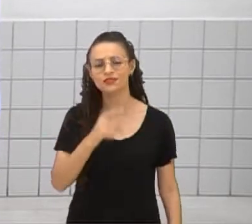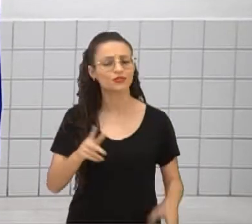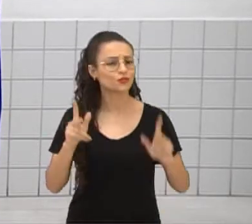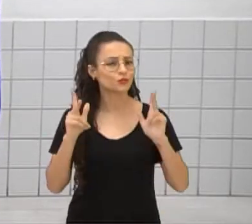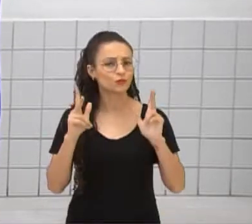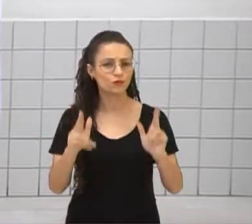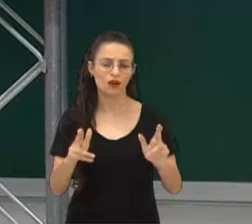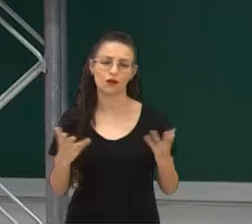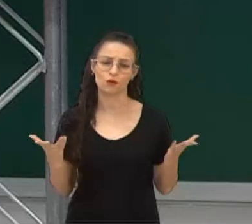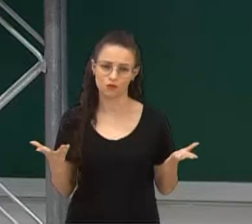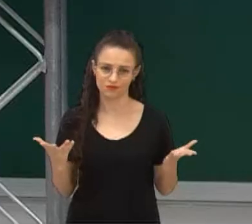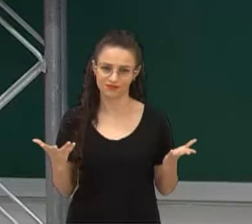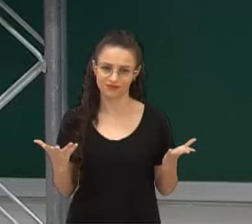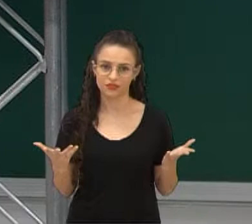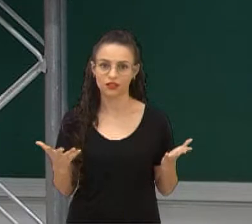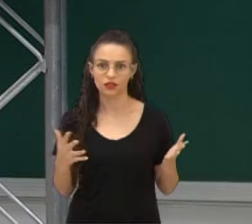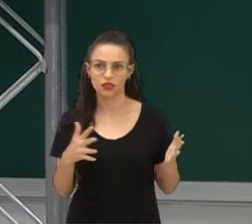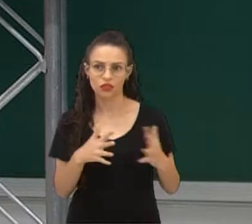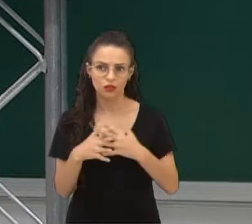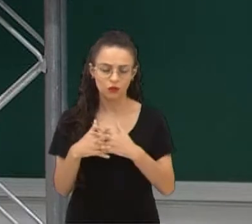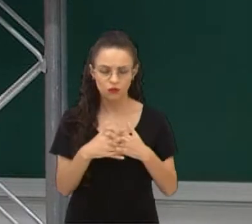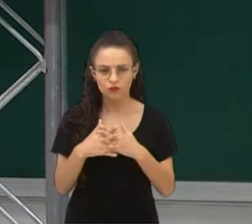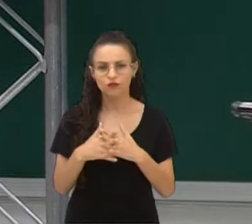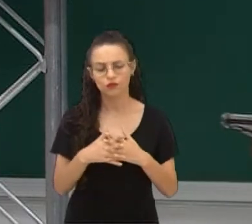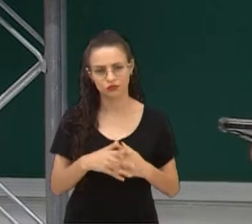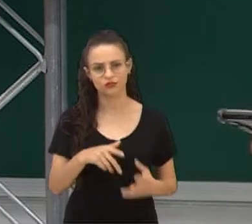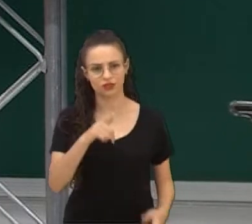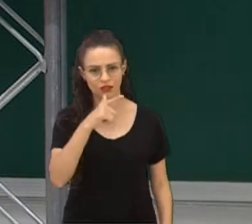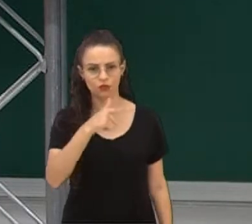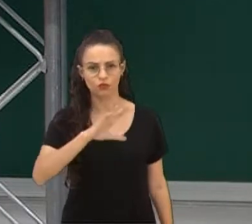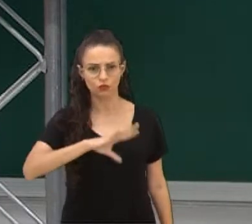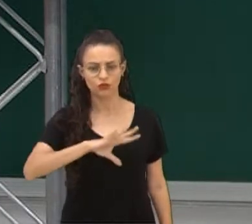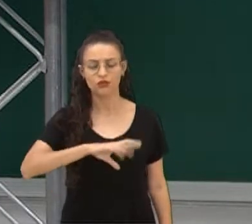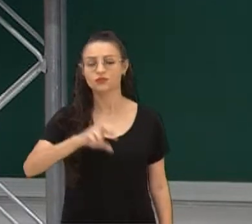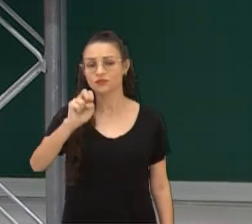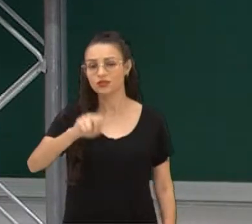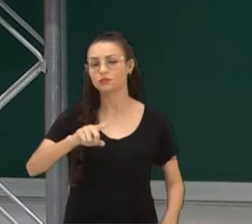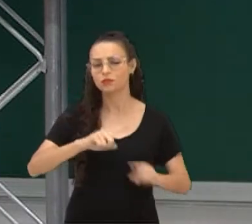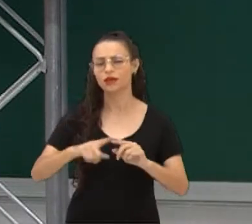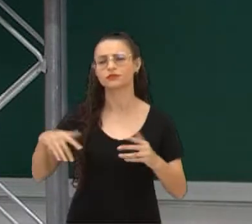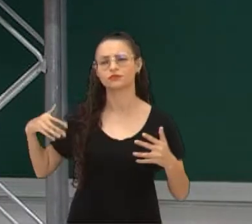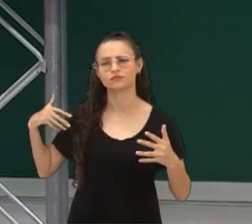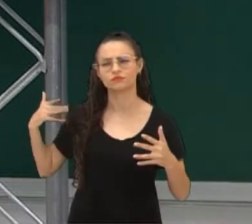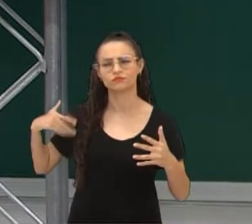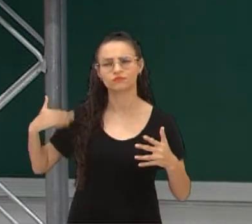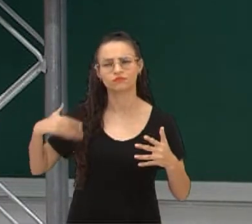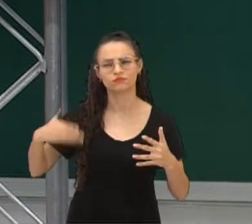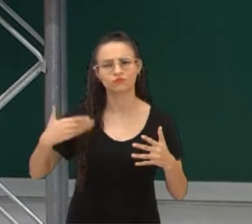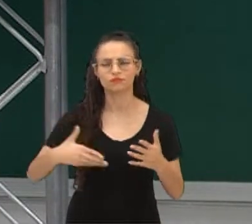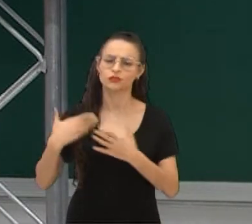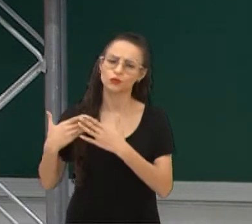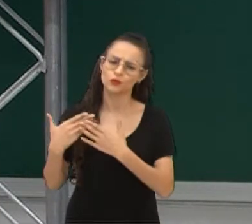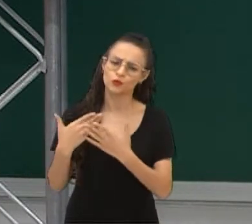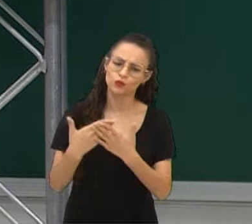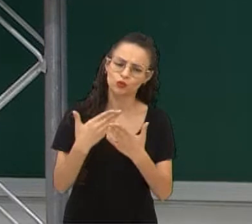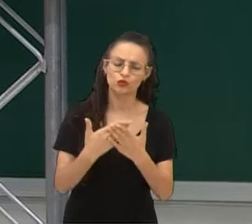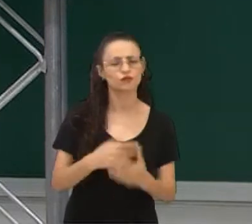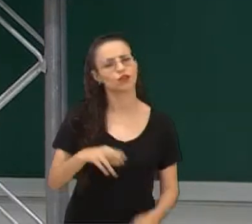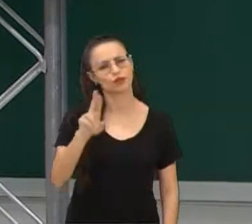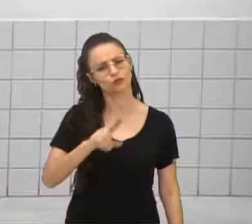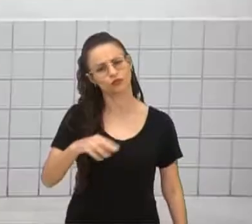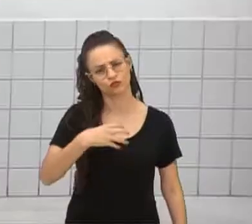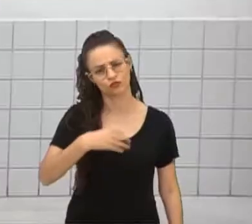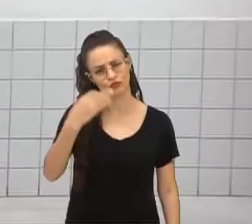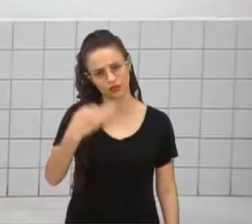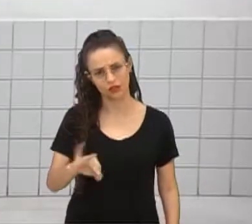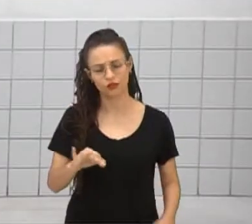ela é um pouquinho confusa comparado com a língua portuguesa assim só que com o tempo a gente vai falando da maneira correta